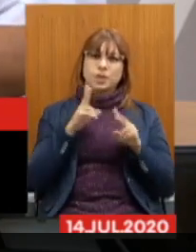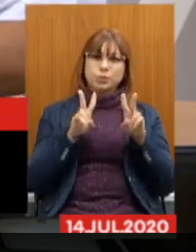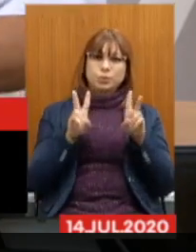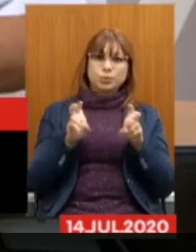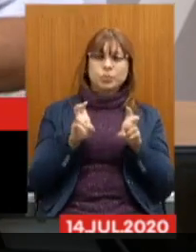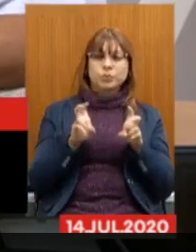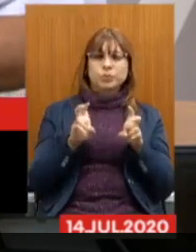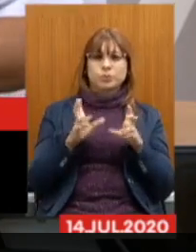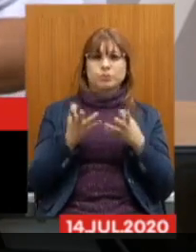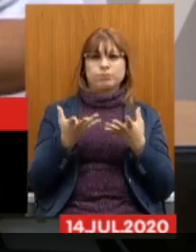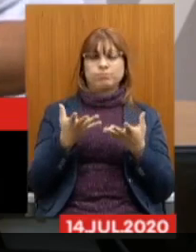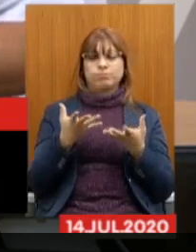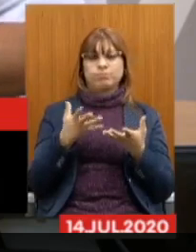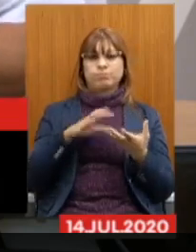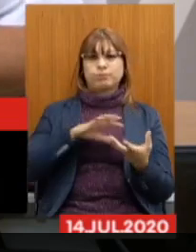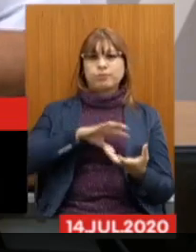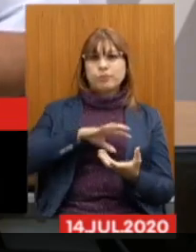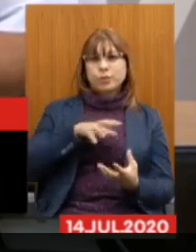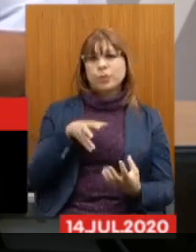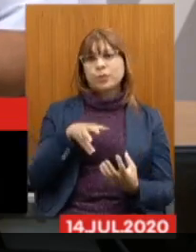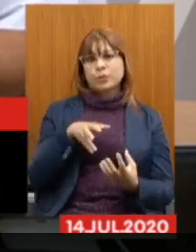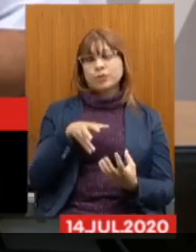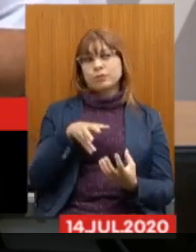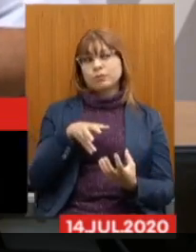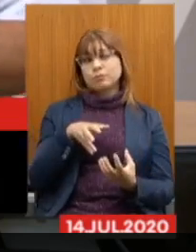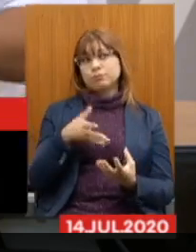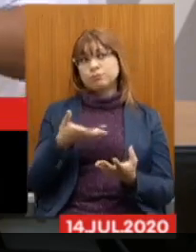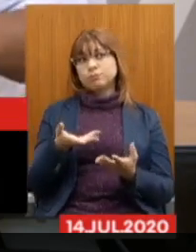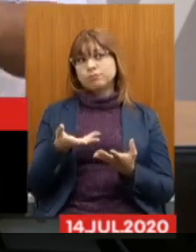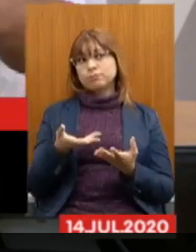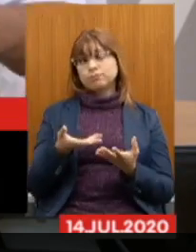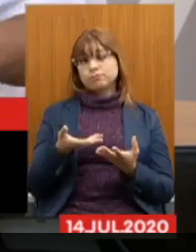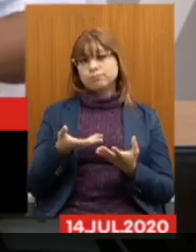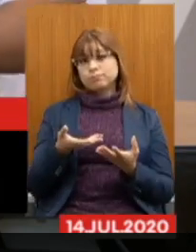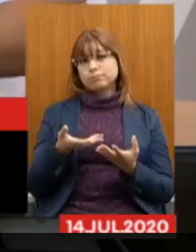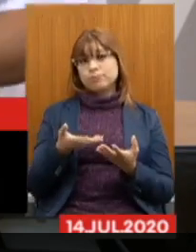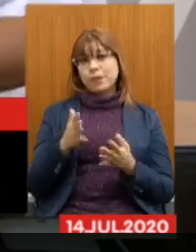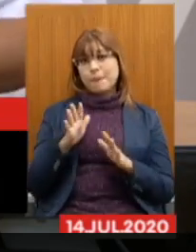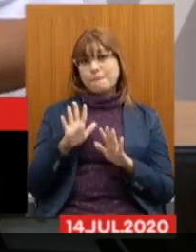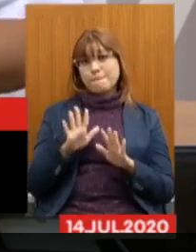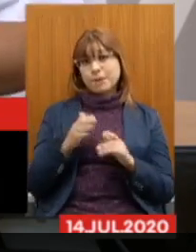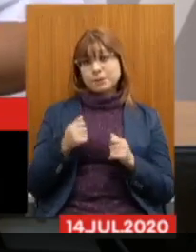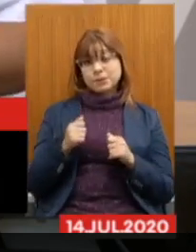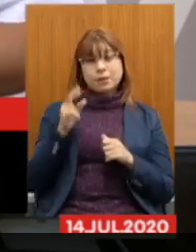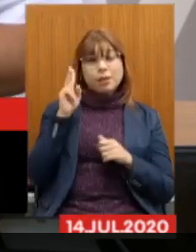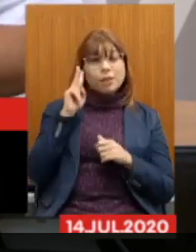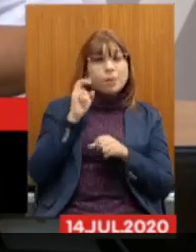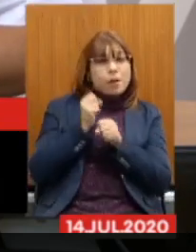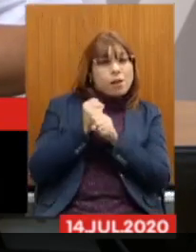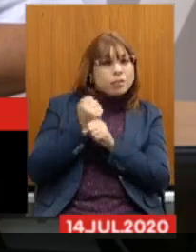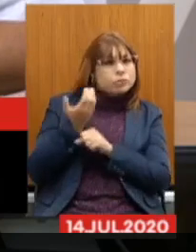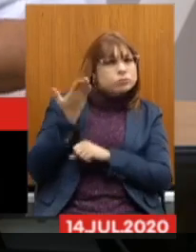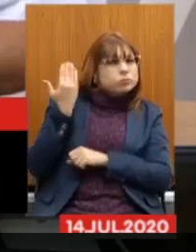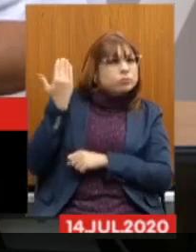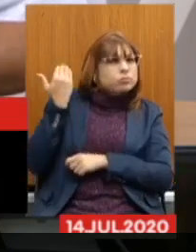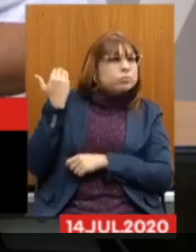reforma da Previdência se não voltarmos alguns anos.